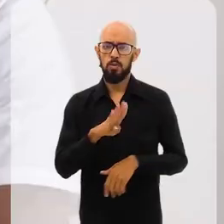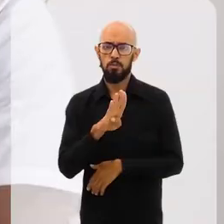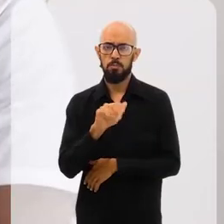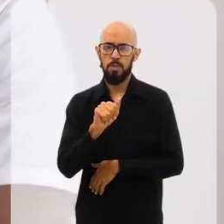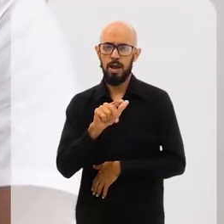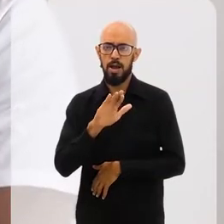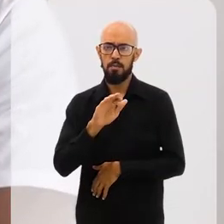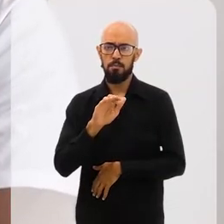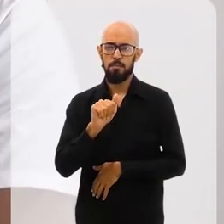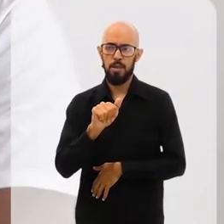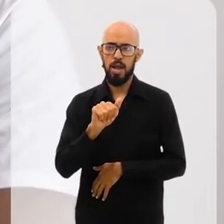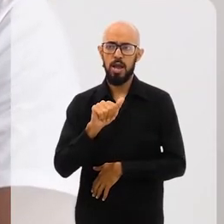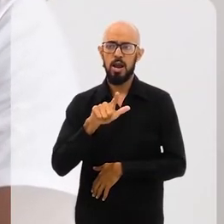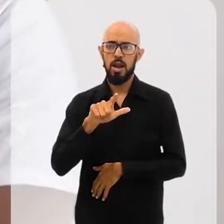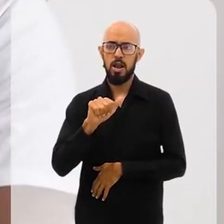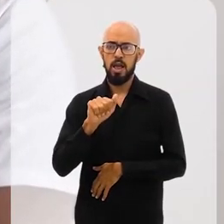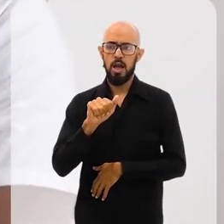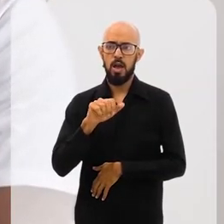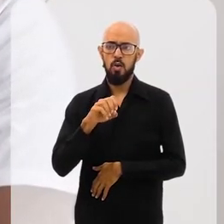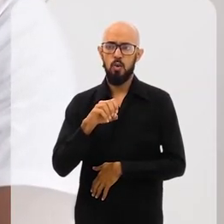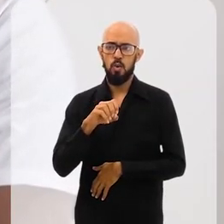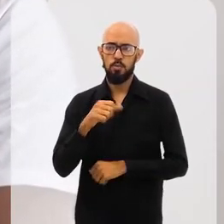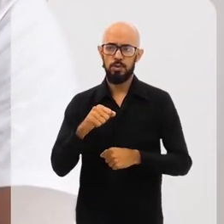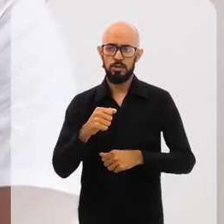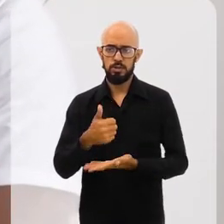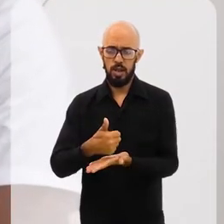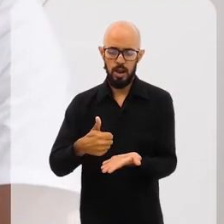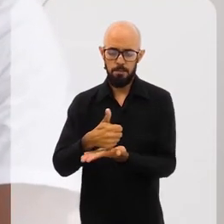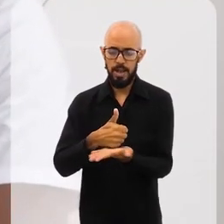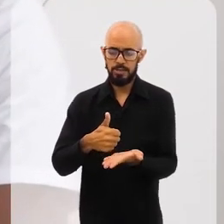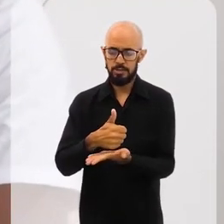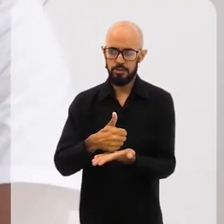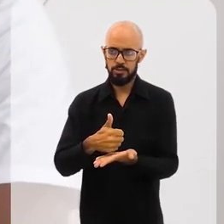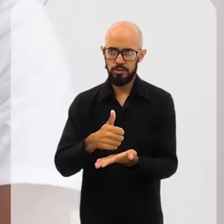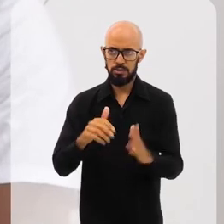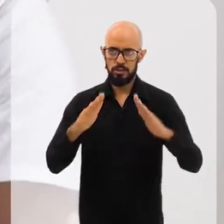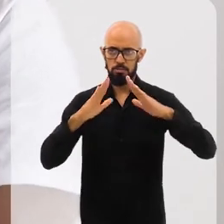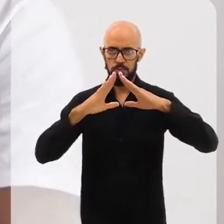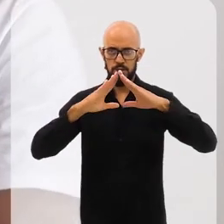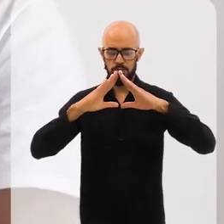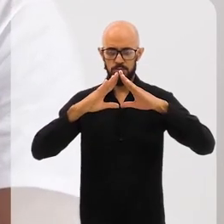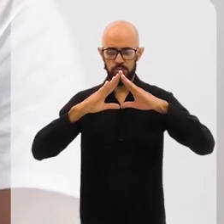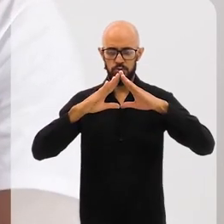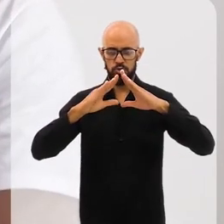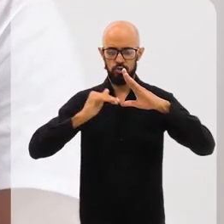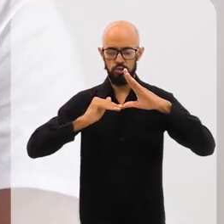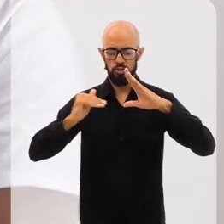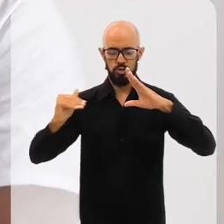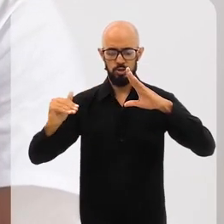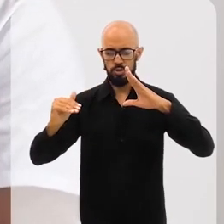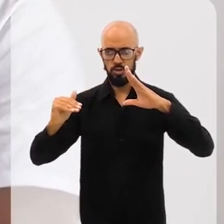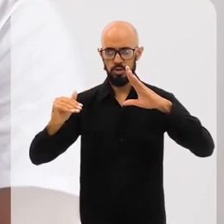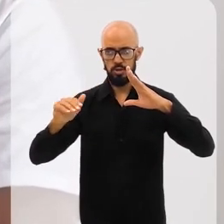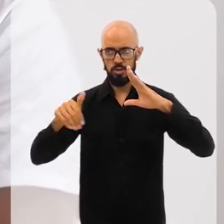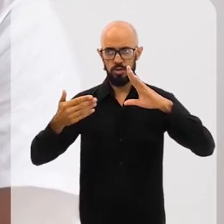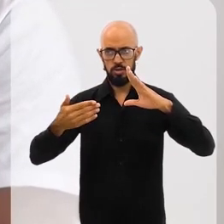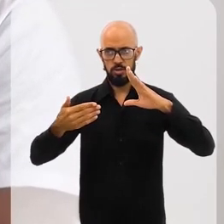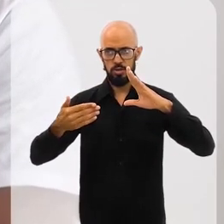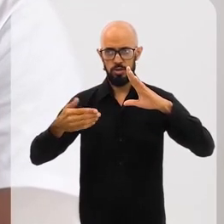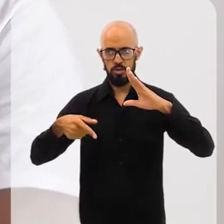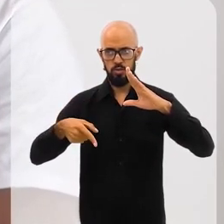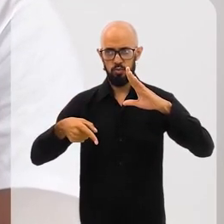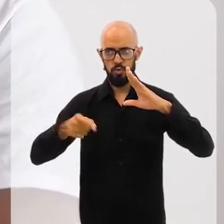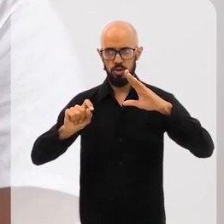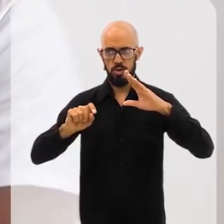de que o Babalaô de Ifá, ele deve estar sempre na base da pirâmide. Então, a pessoa, quando vem buscar Ifá, ela não é menor do que